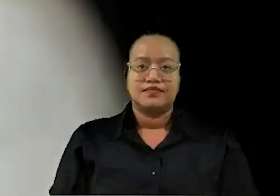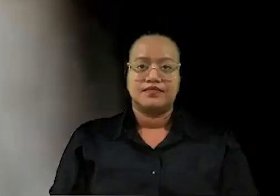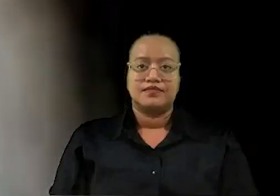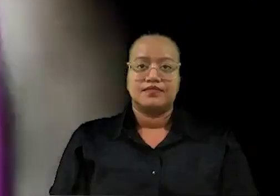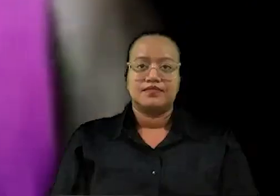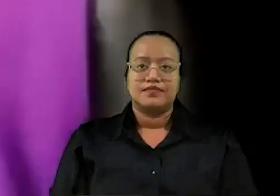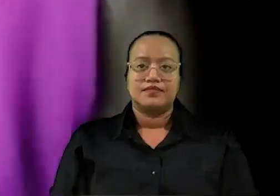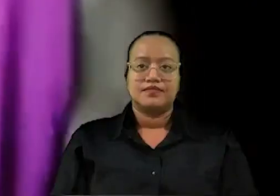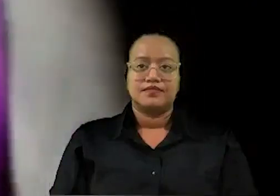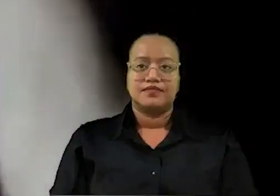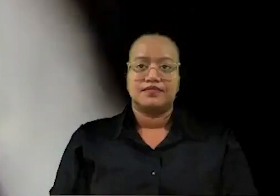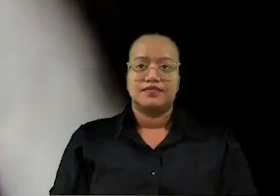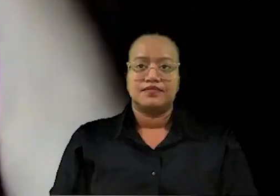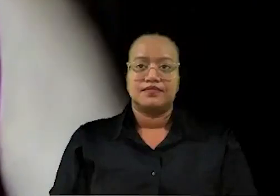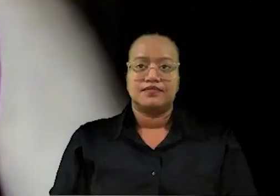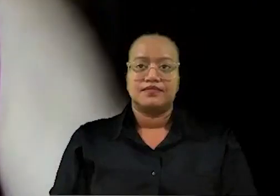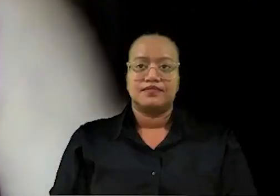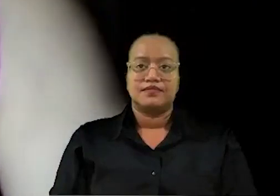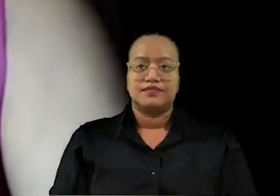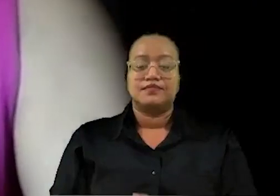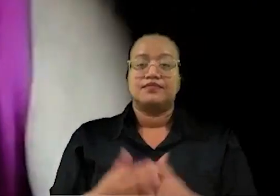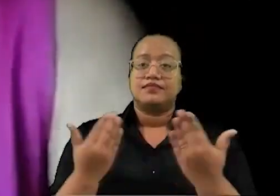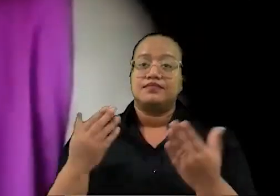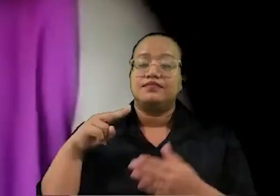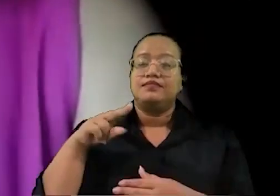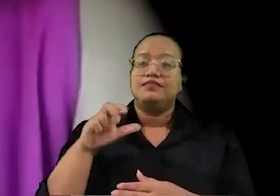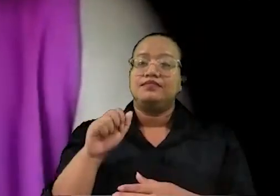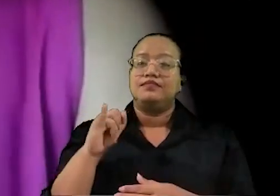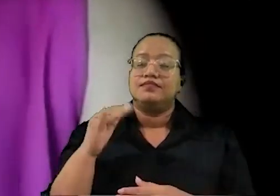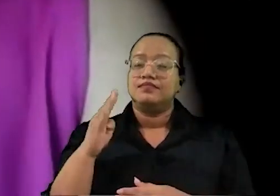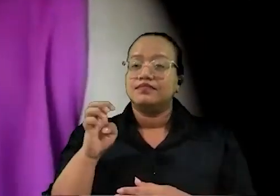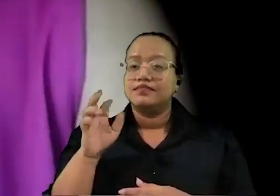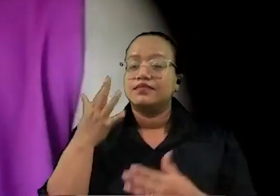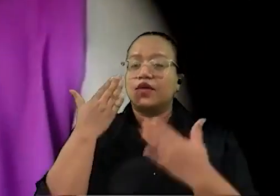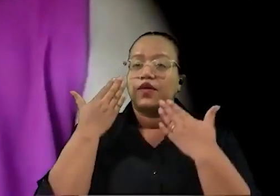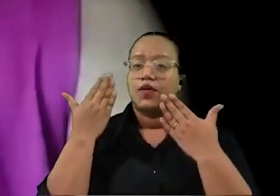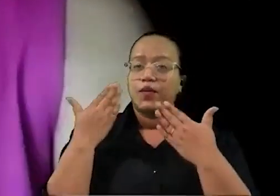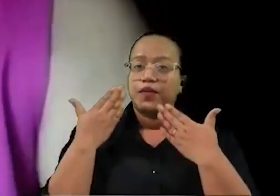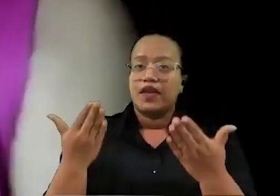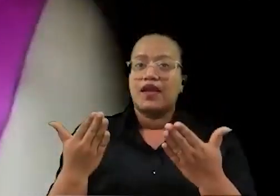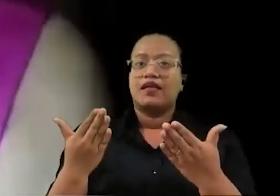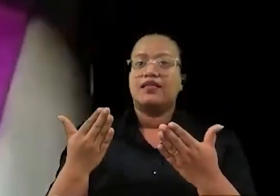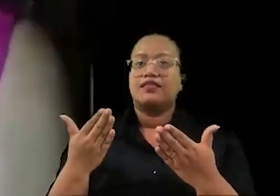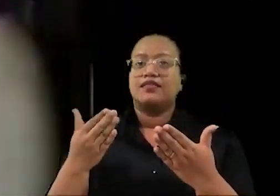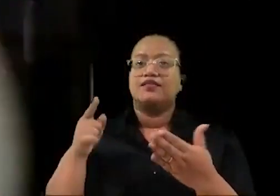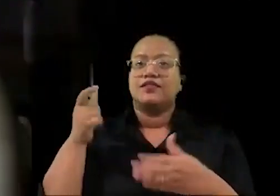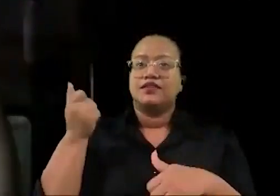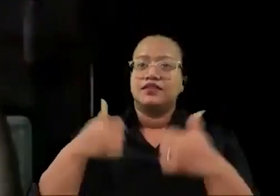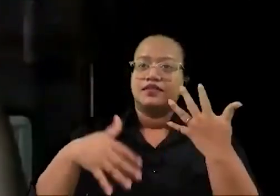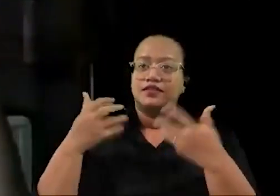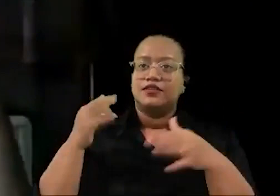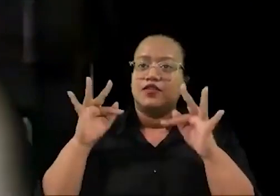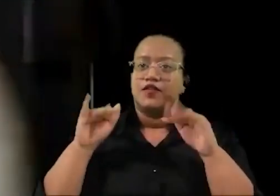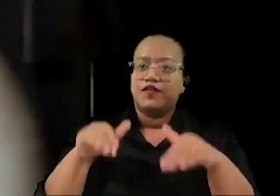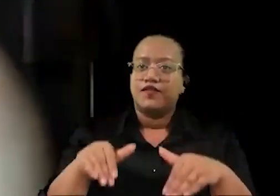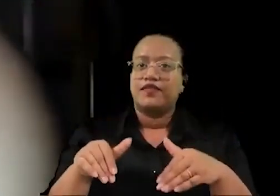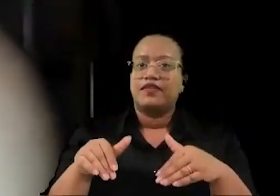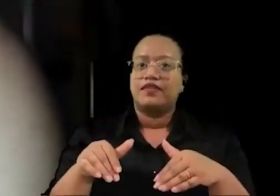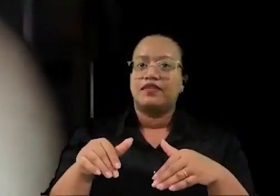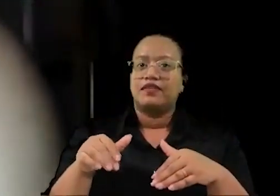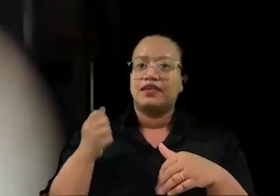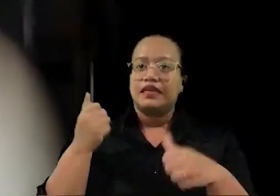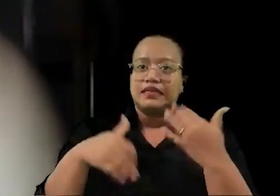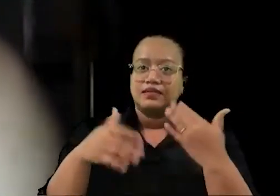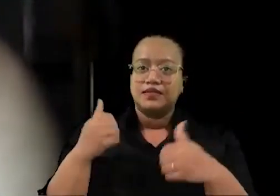Naiber, muito obrigada, sobretudo pela sua fala final, aí, que é um passo que a gente